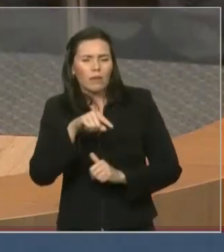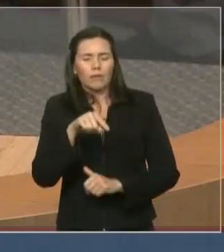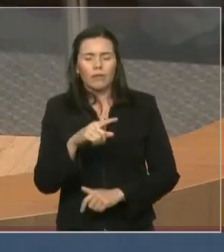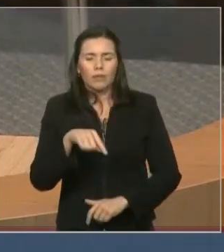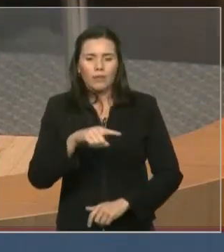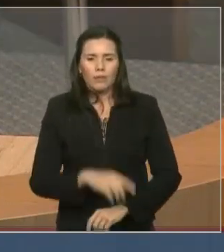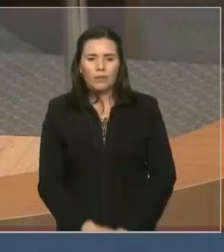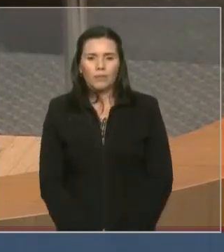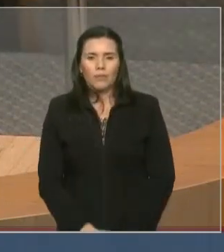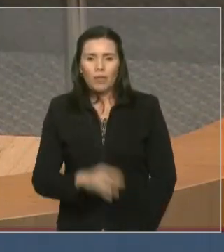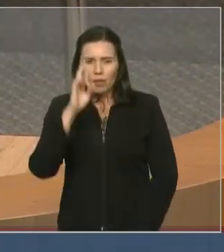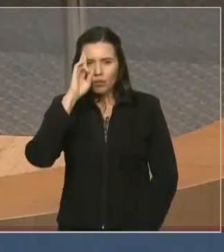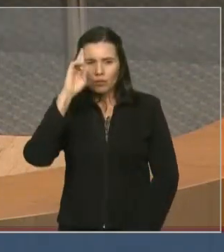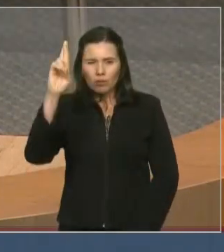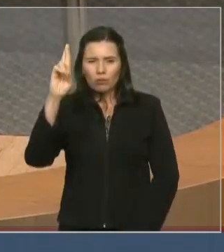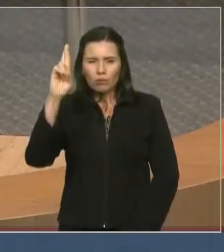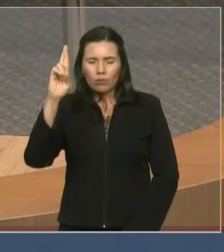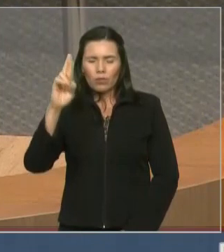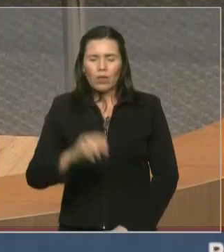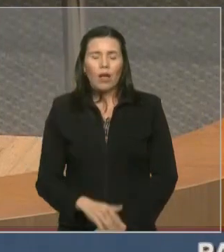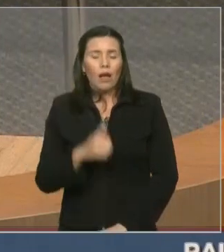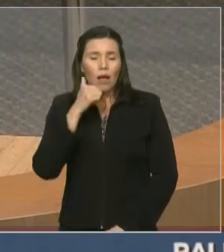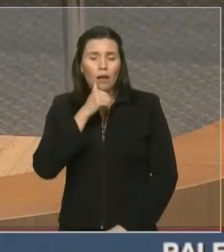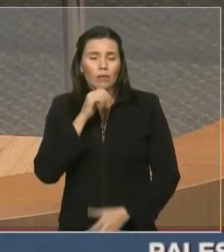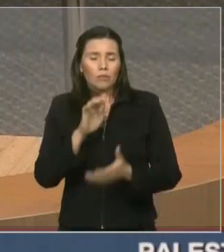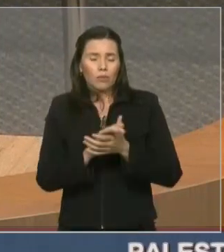biblioteca foi a esposa do deputado